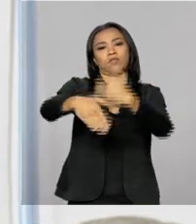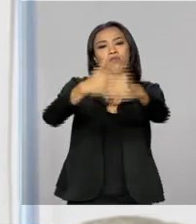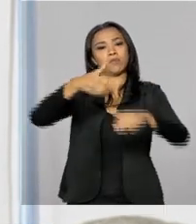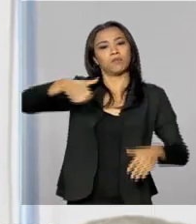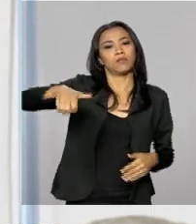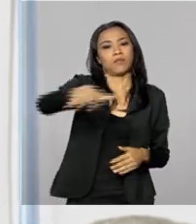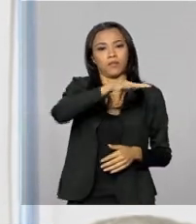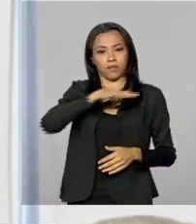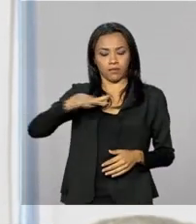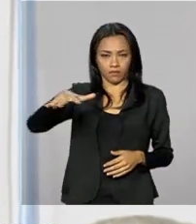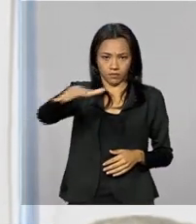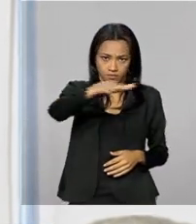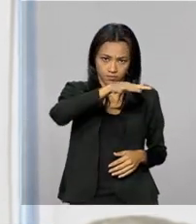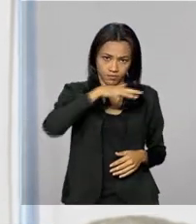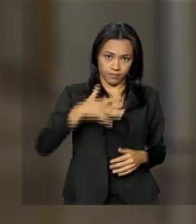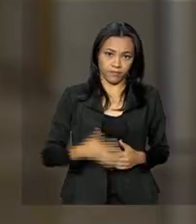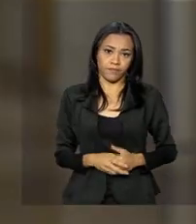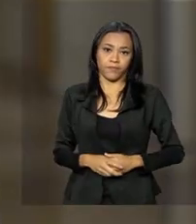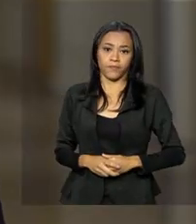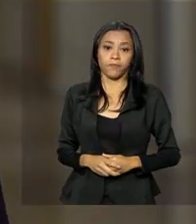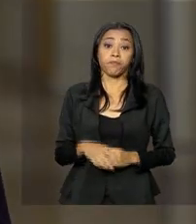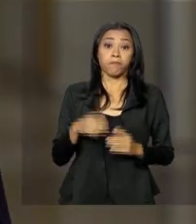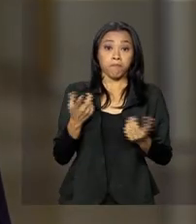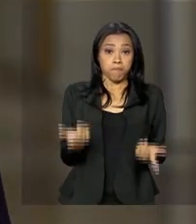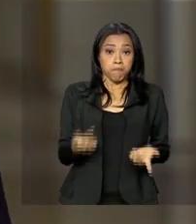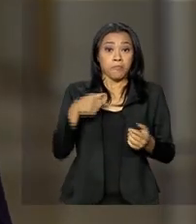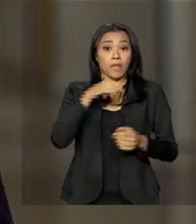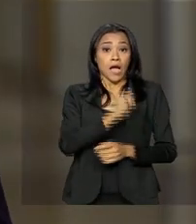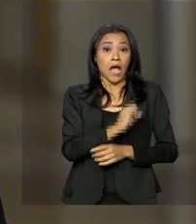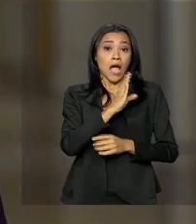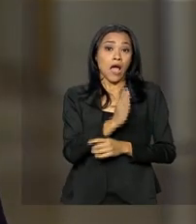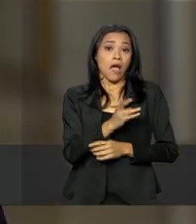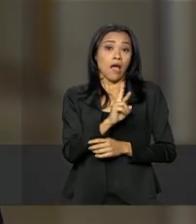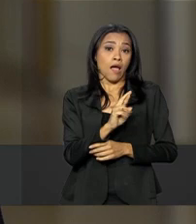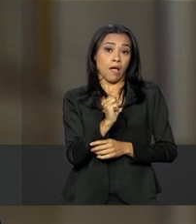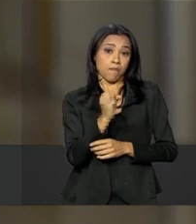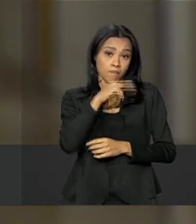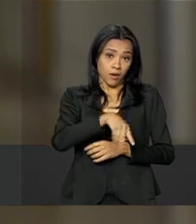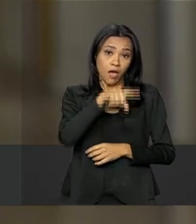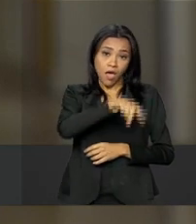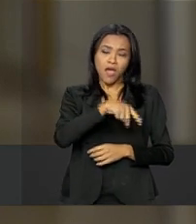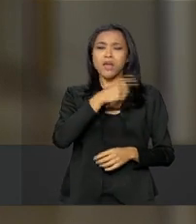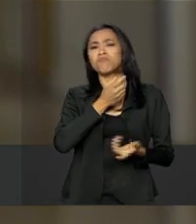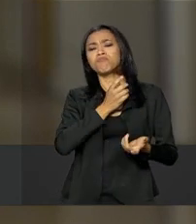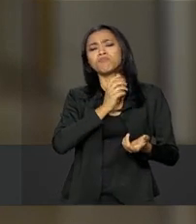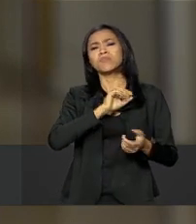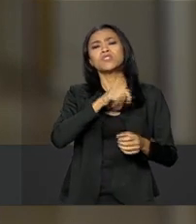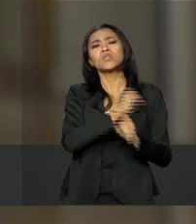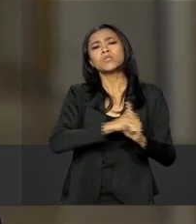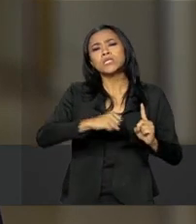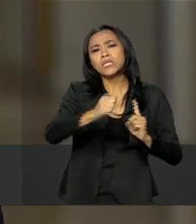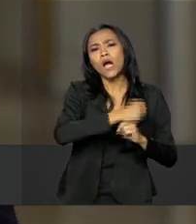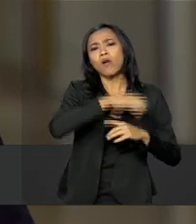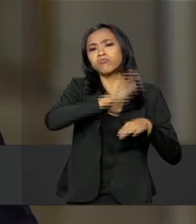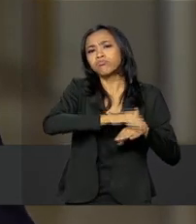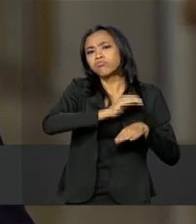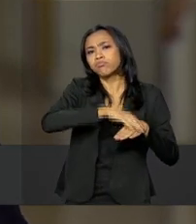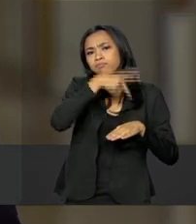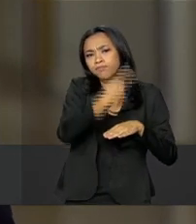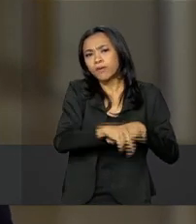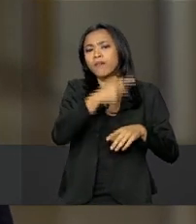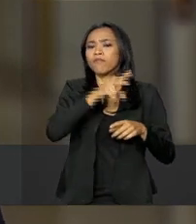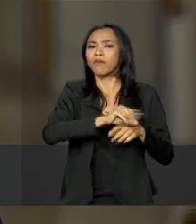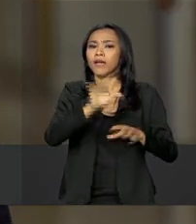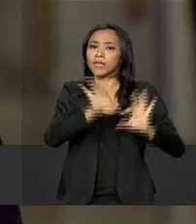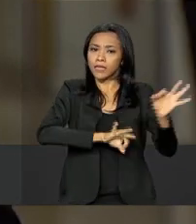setor museal abran terá status de serviço social autônomo e também vai promover ações de